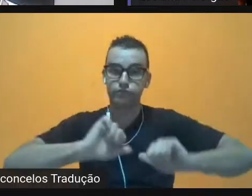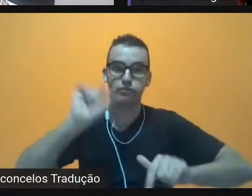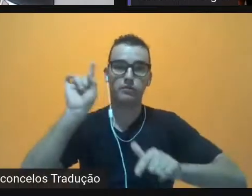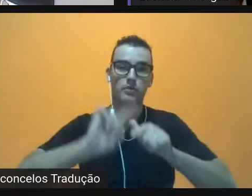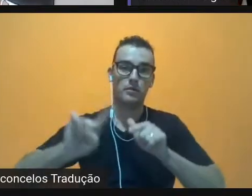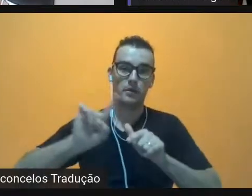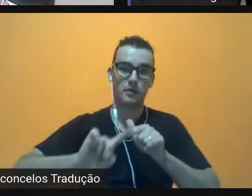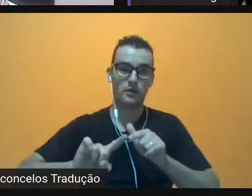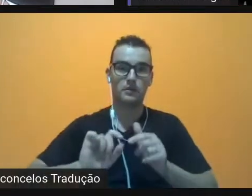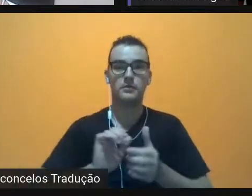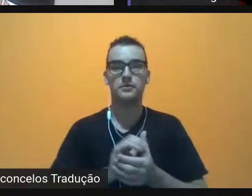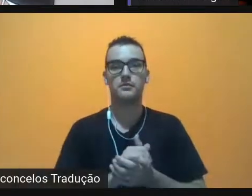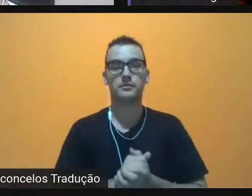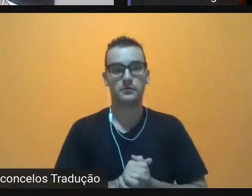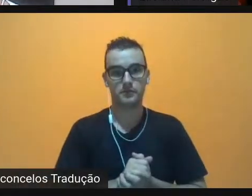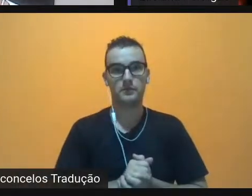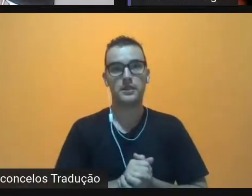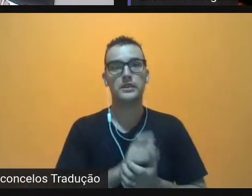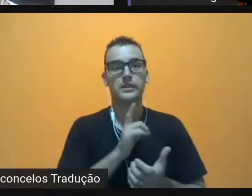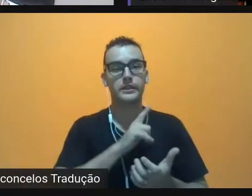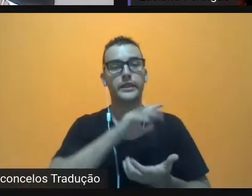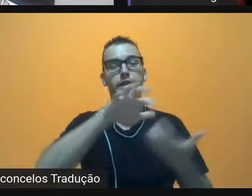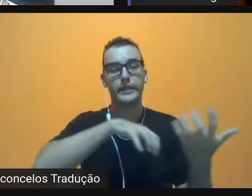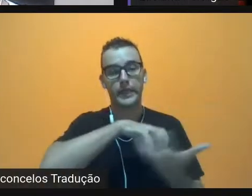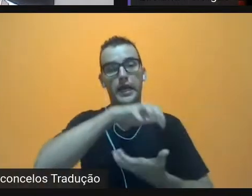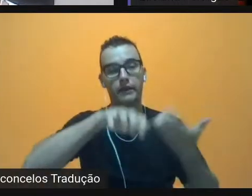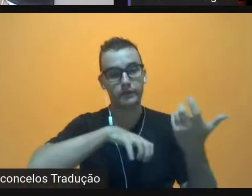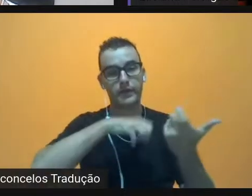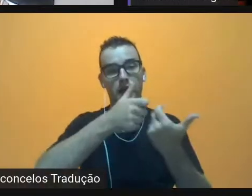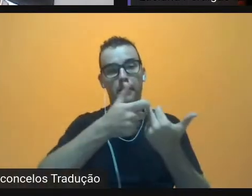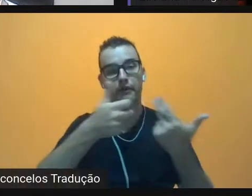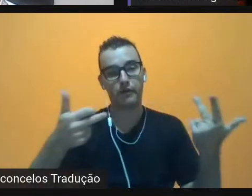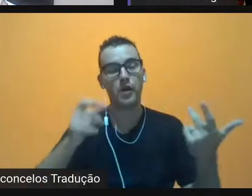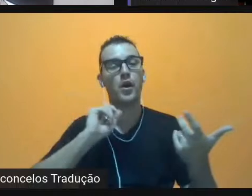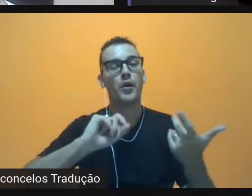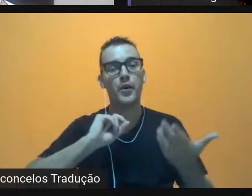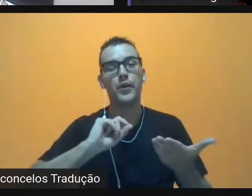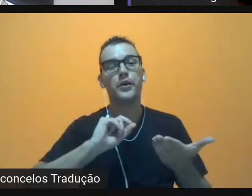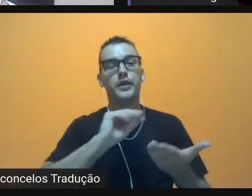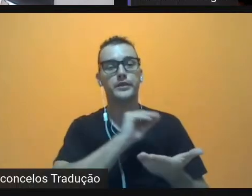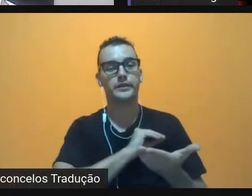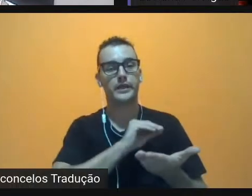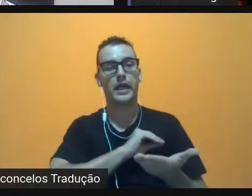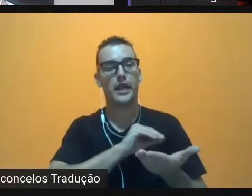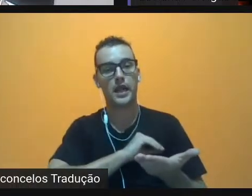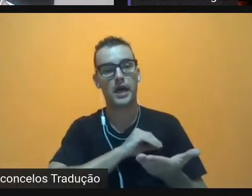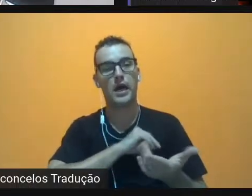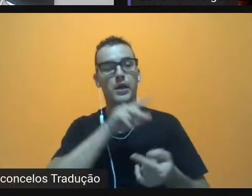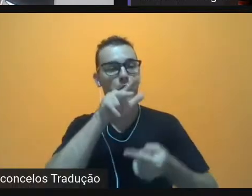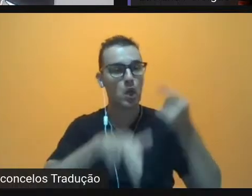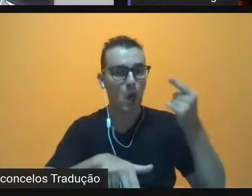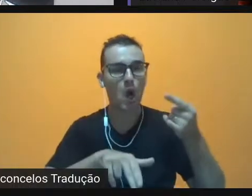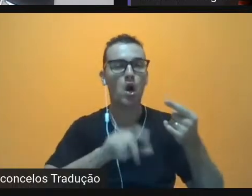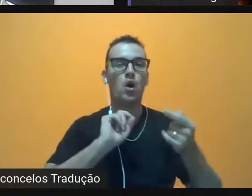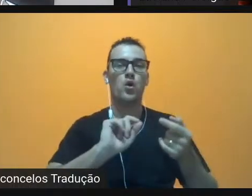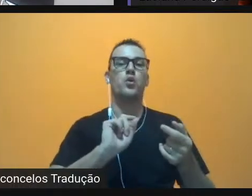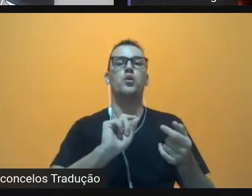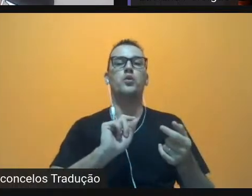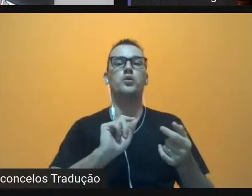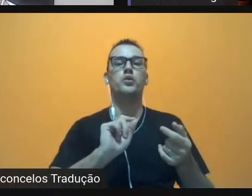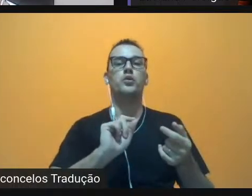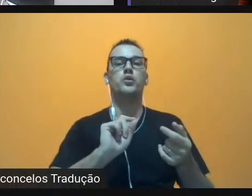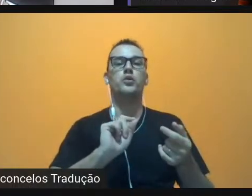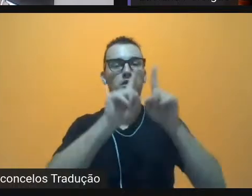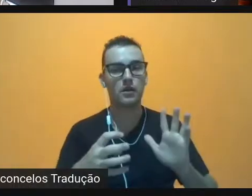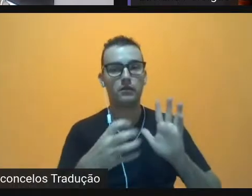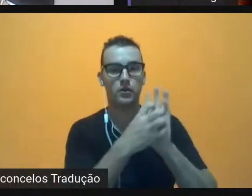aquelas situações de greve, situações de cortes de salários, né, e pagamentos dos servidores do